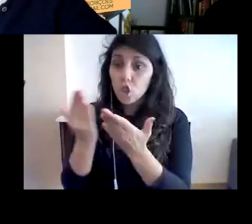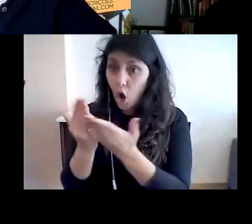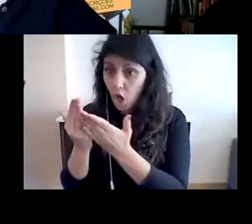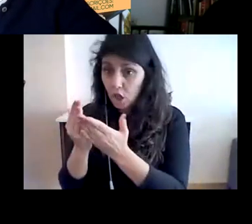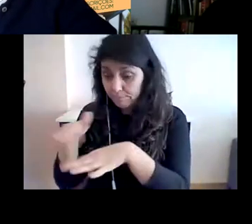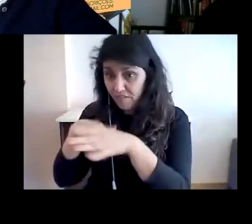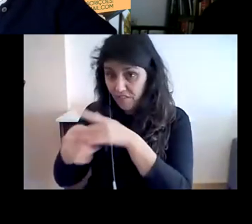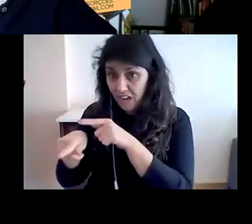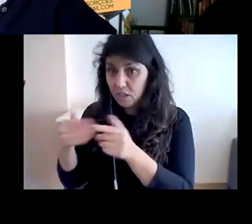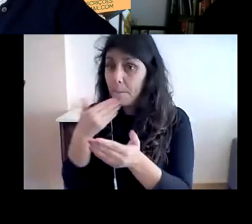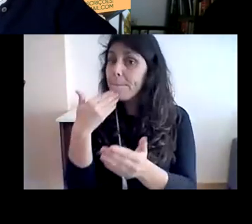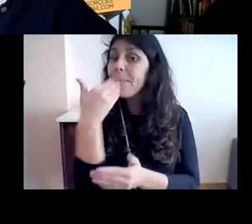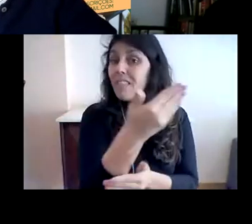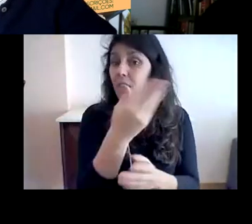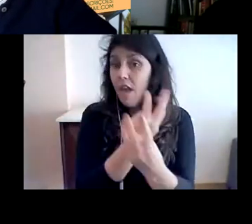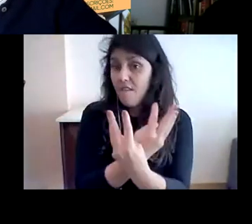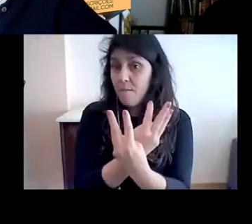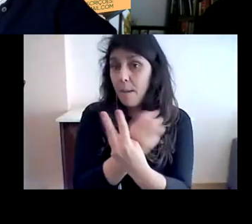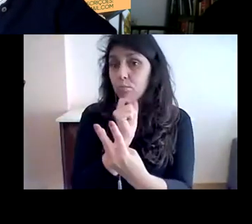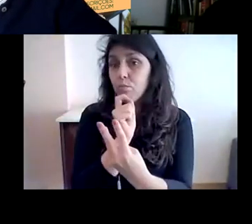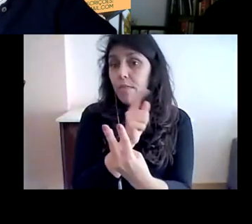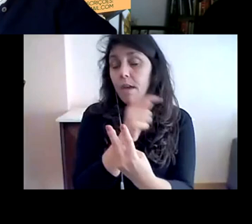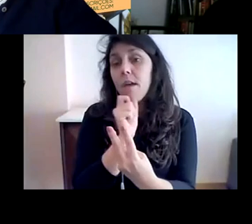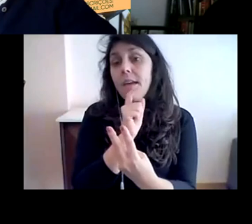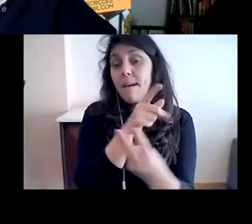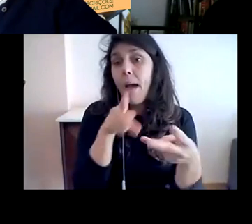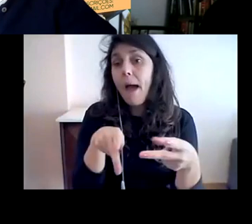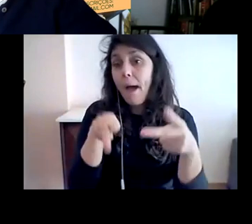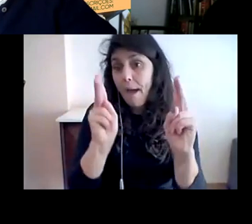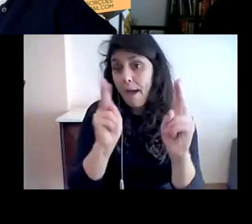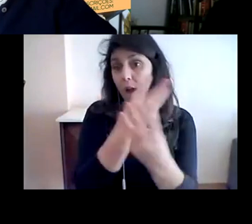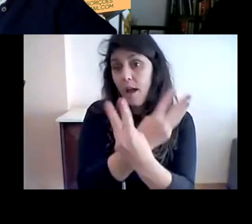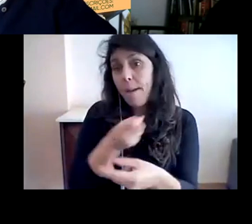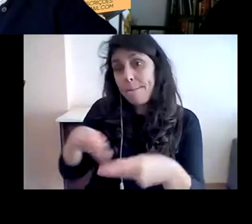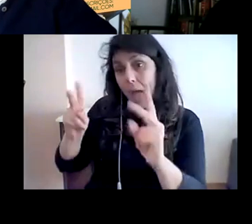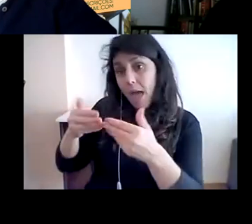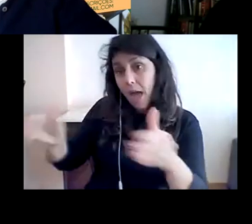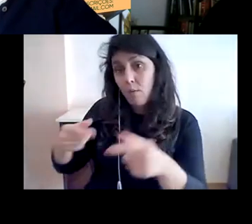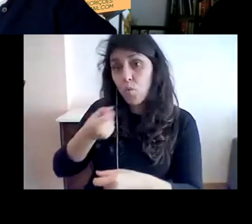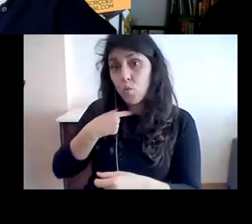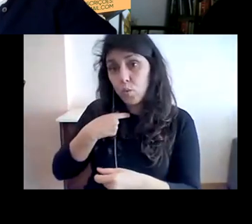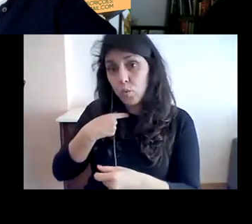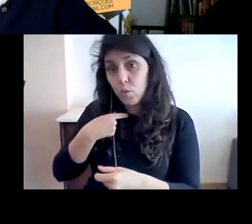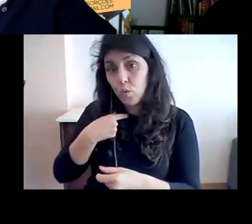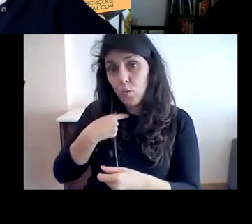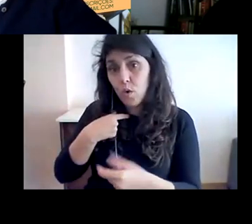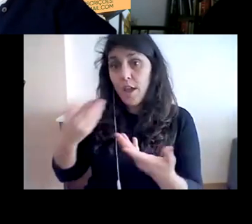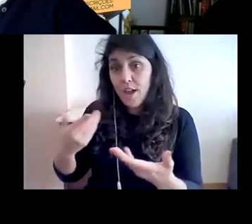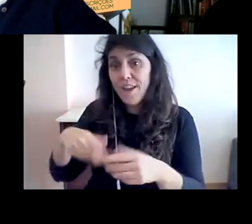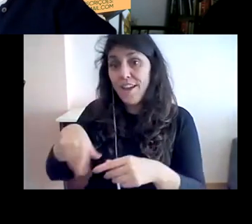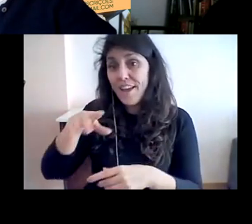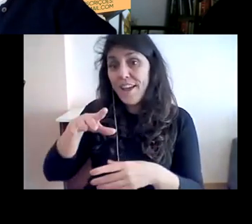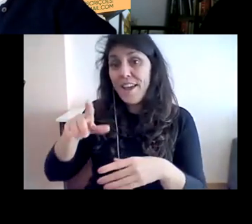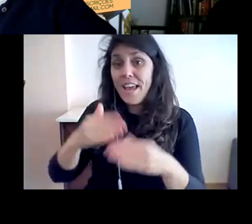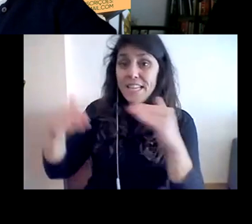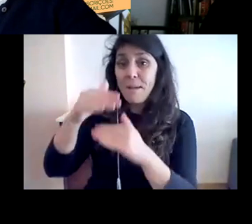permissão para abrir o curso. E as escolas pedem permissão dos cursos que o Ministério da Educação permite. Portanto, aí vem tudo de cima